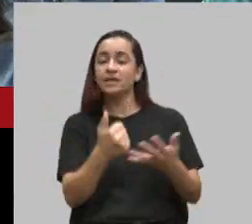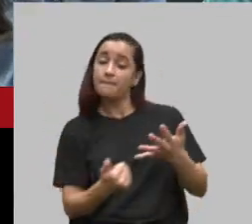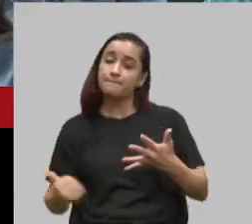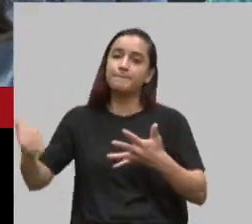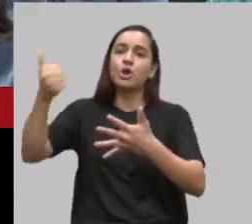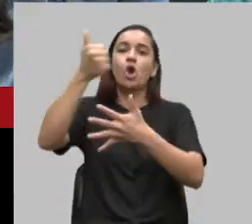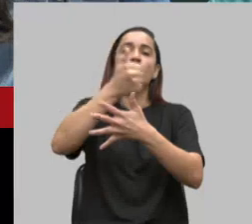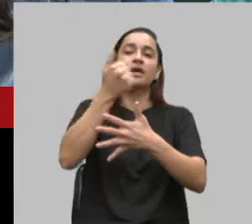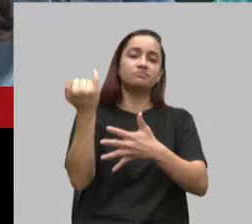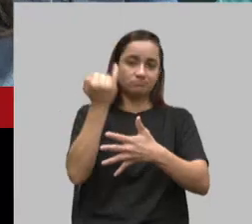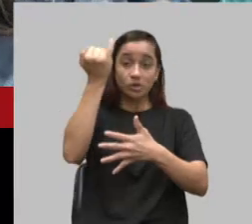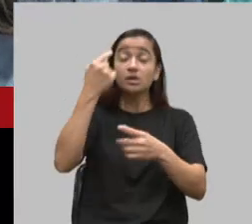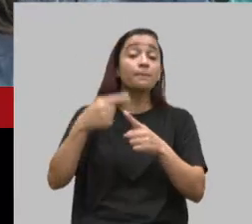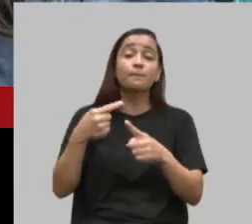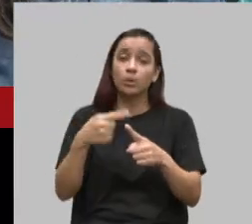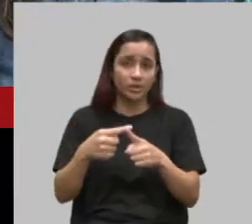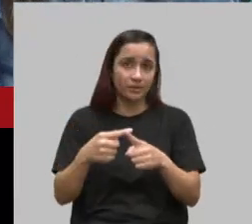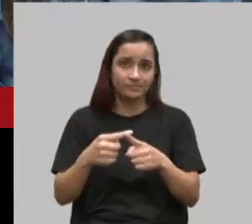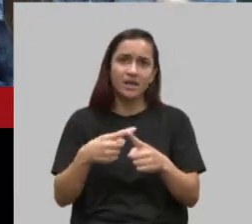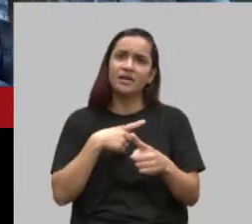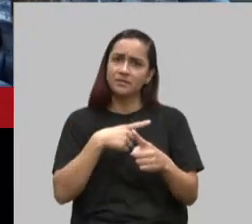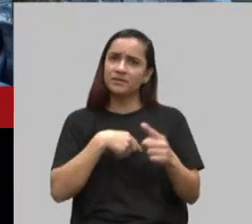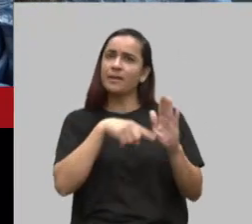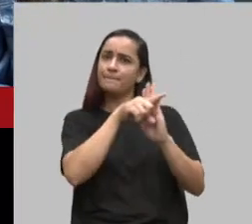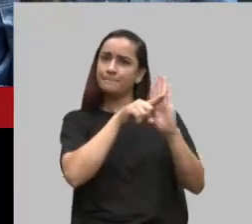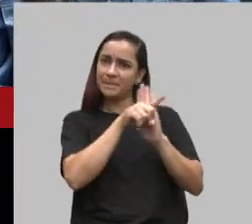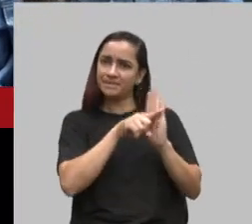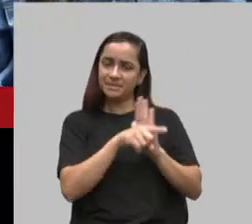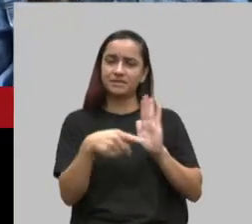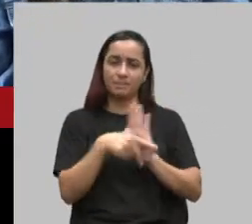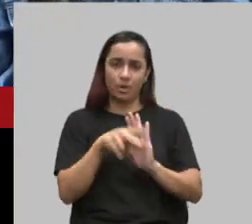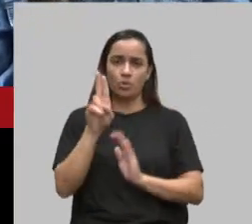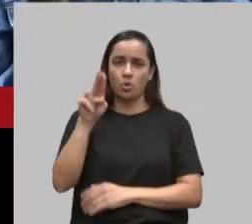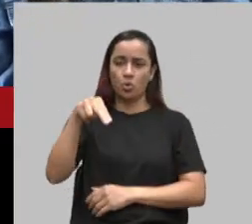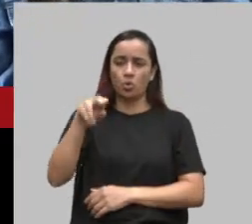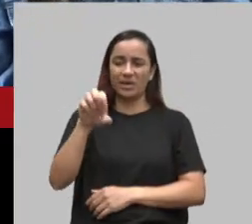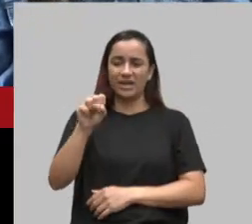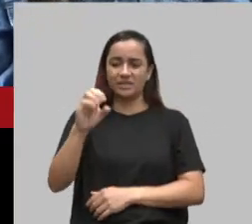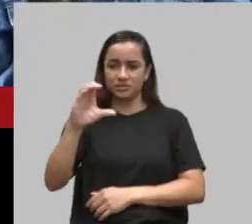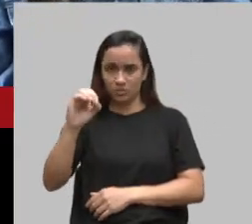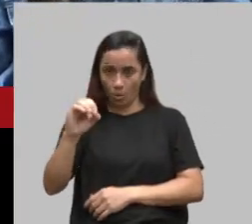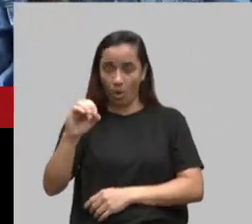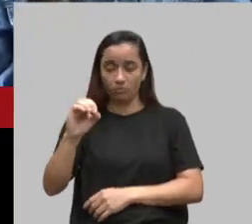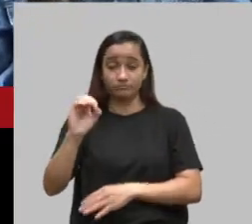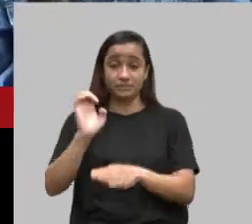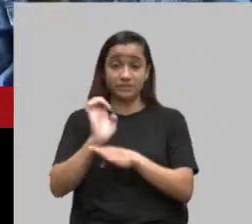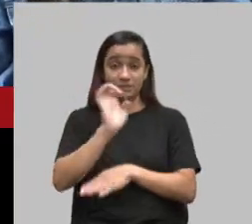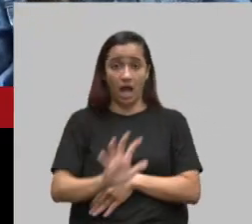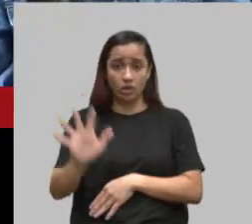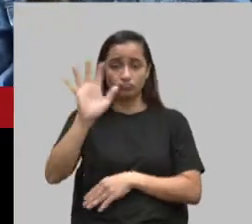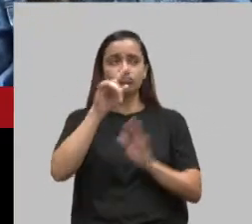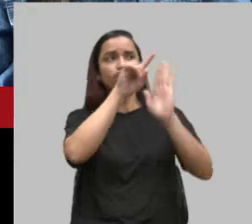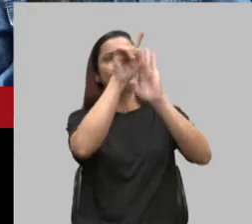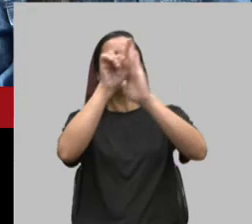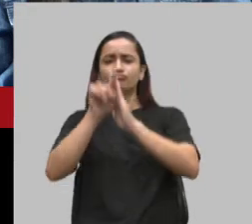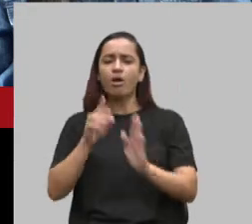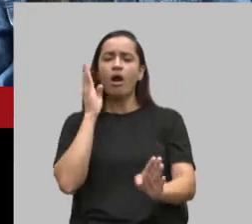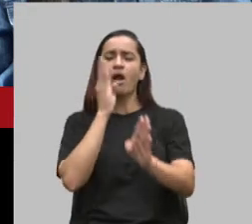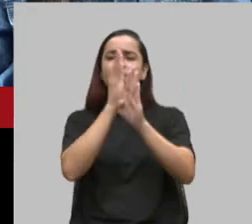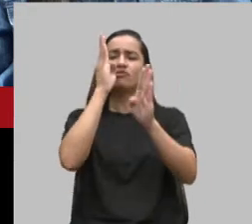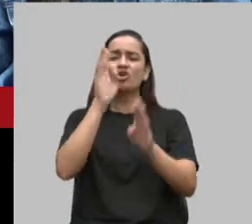seguinte fato Uma pesquisa realizada pela Unesco no estado eh identificou que